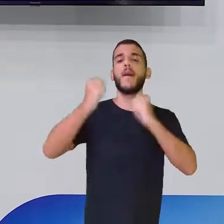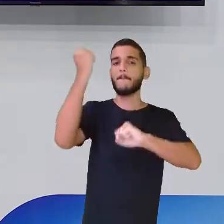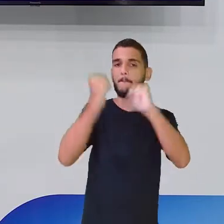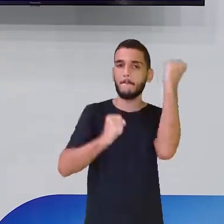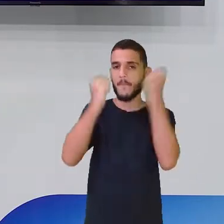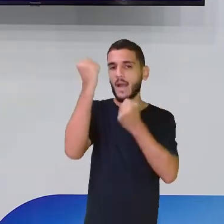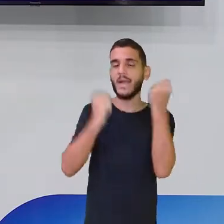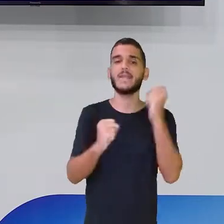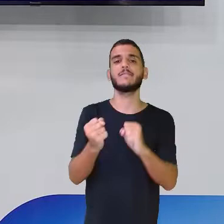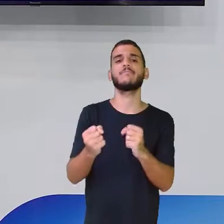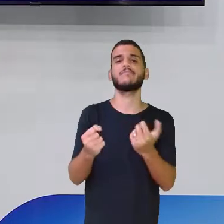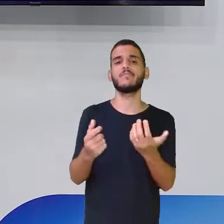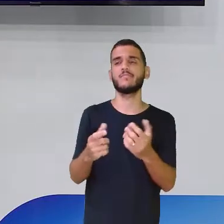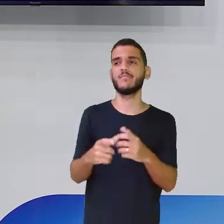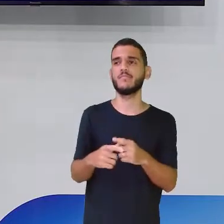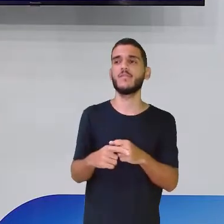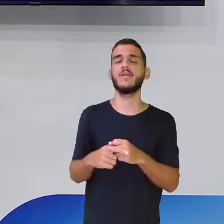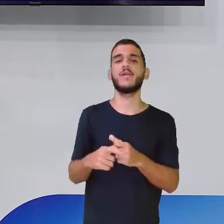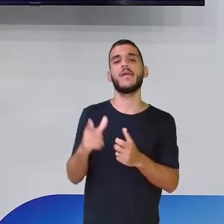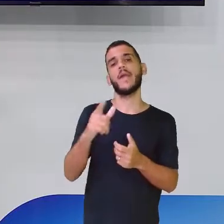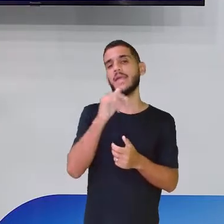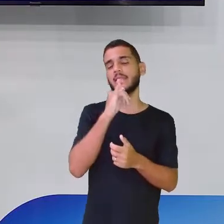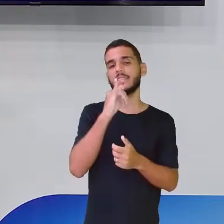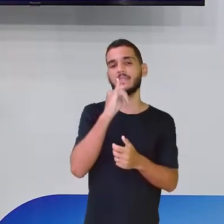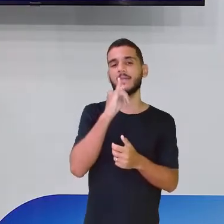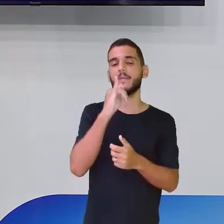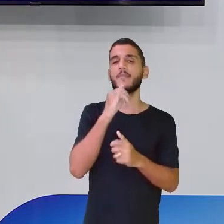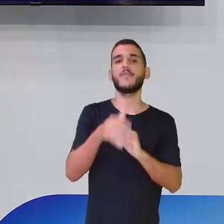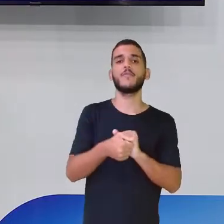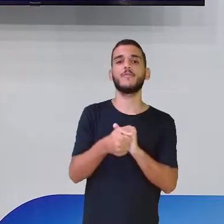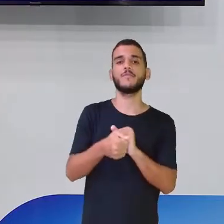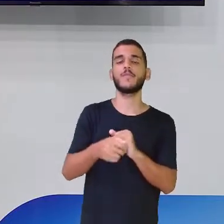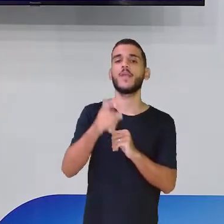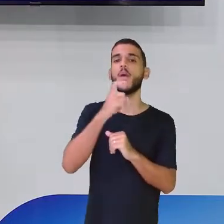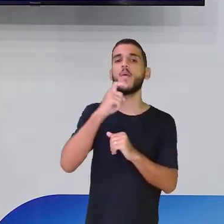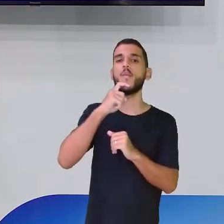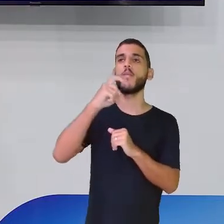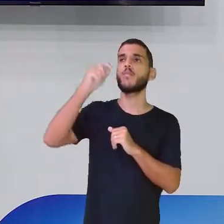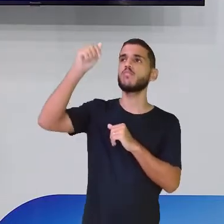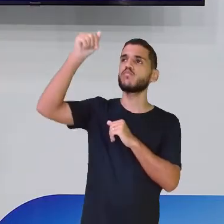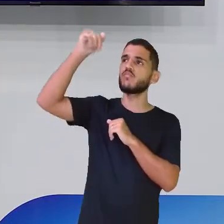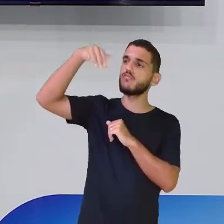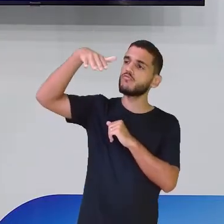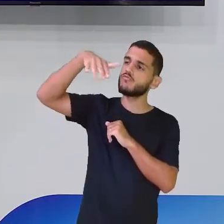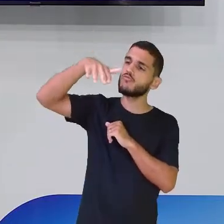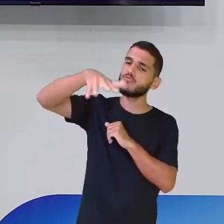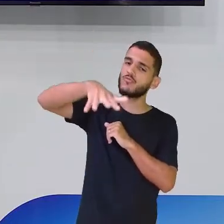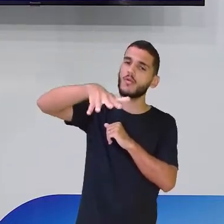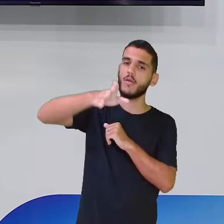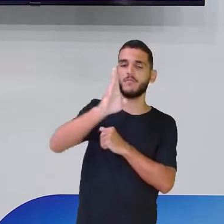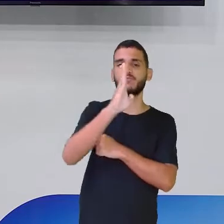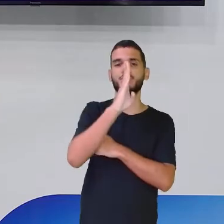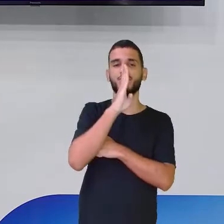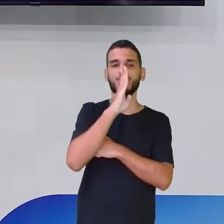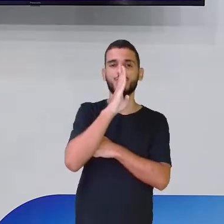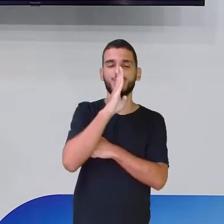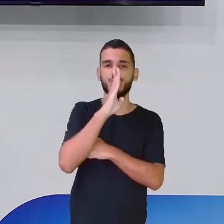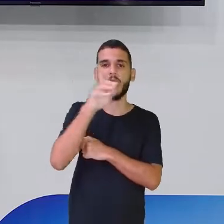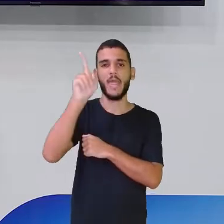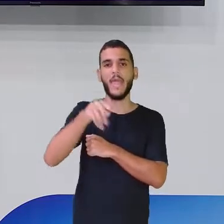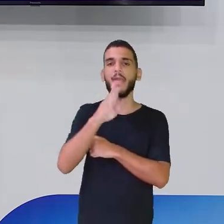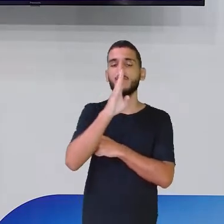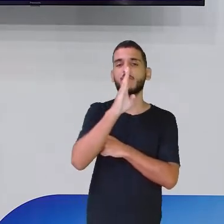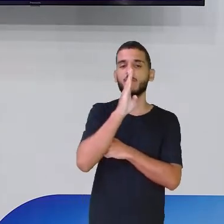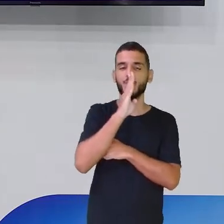gente se adapta, como, por exemplo, os ar-condicionado, eles cessam. Então, fica aquele silêncio,